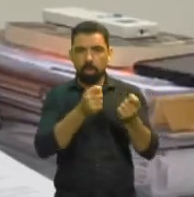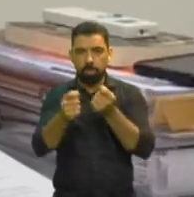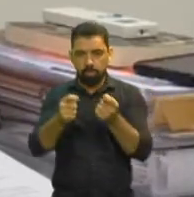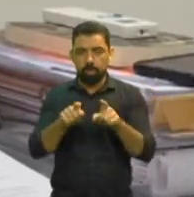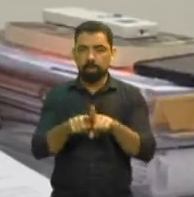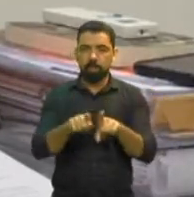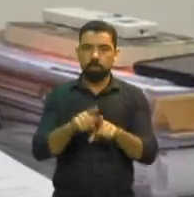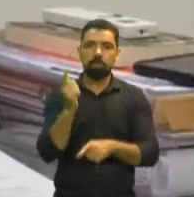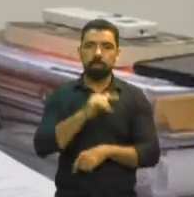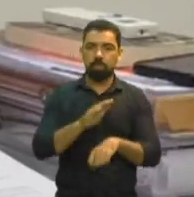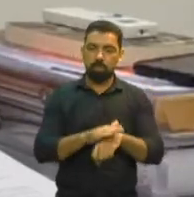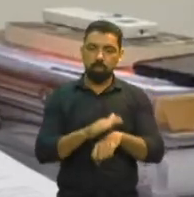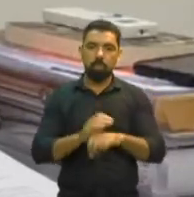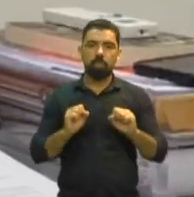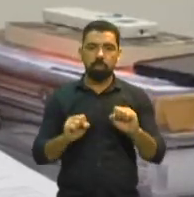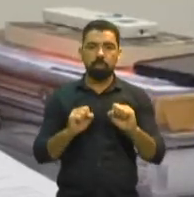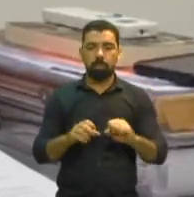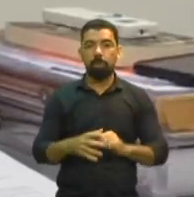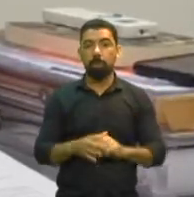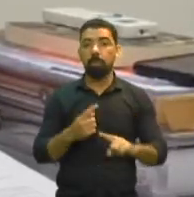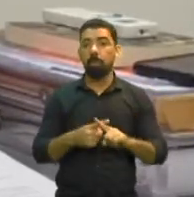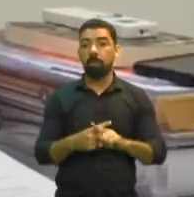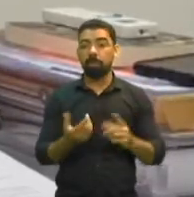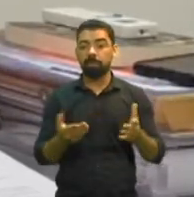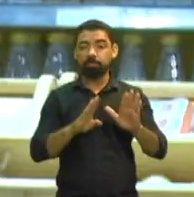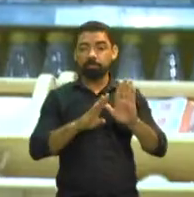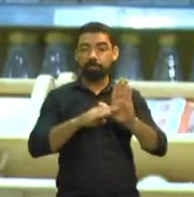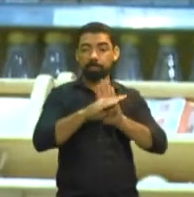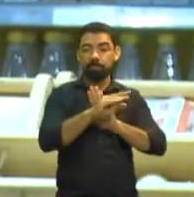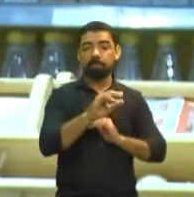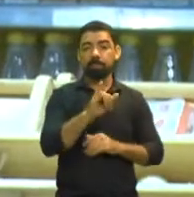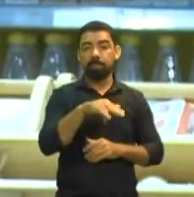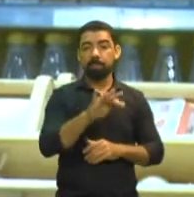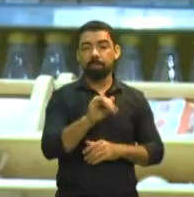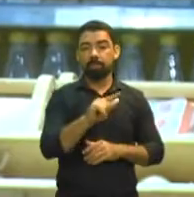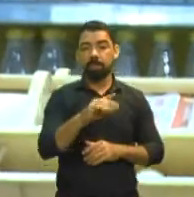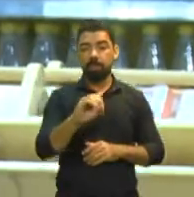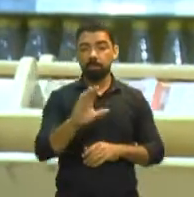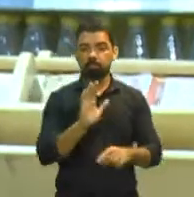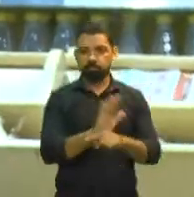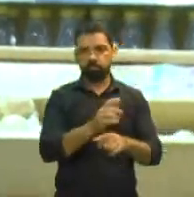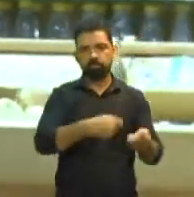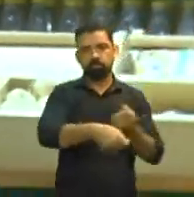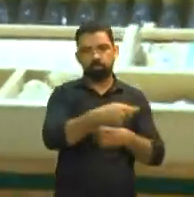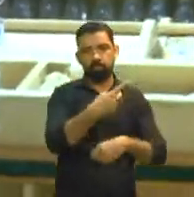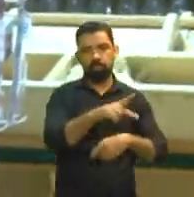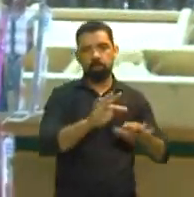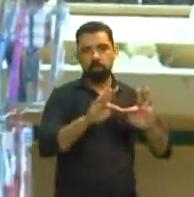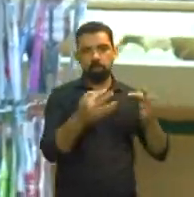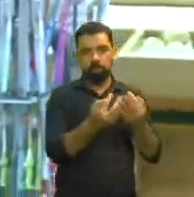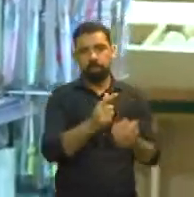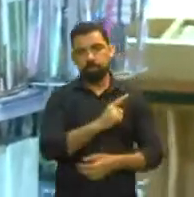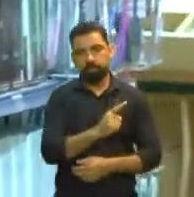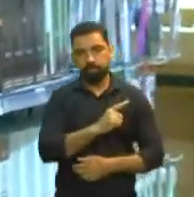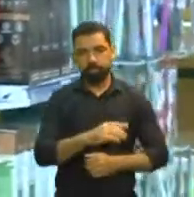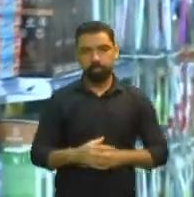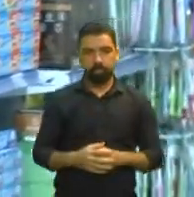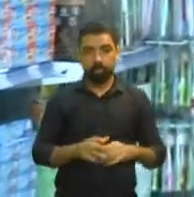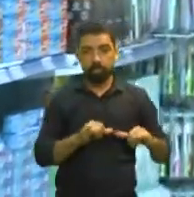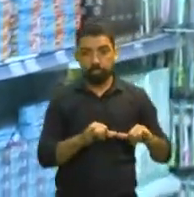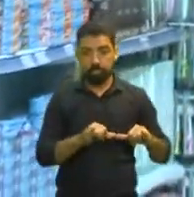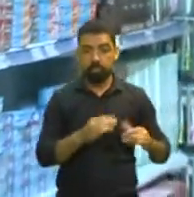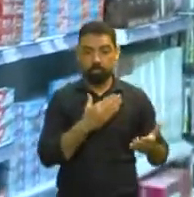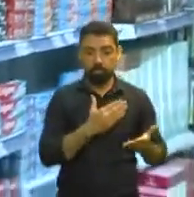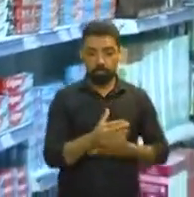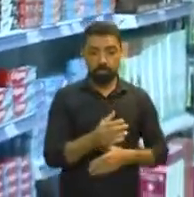que, em tempos de inflação, ajudam muito no orçamento doméstico. Os estabelecimentos possuem um prazo de 120 dias, iniciado em 8